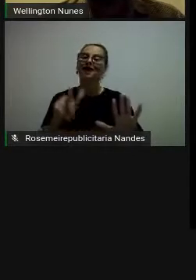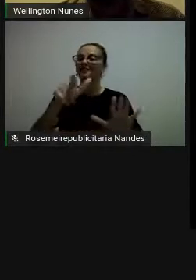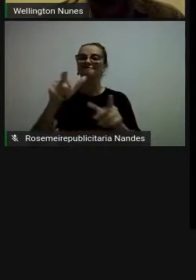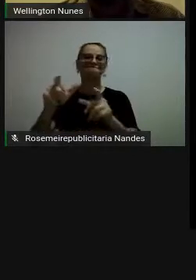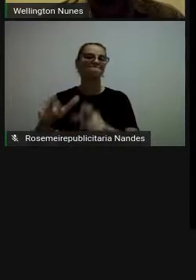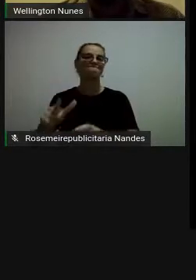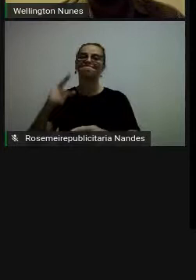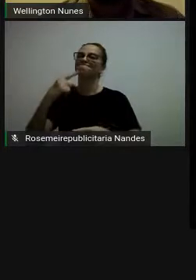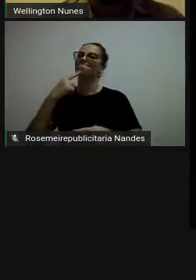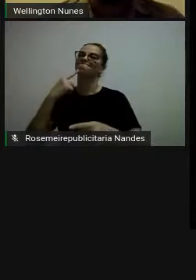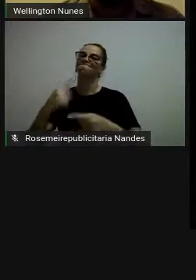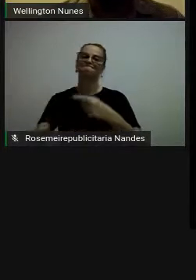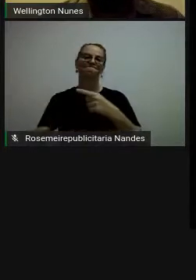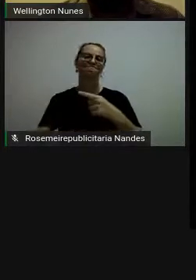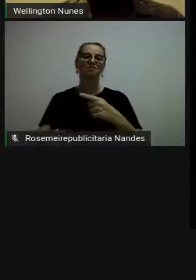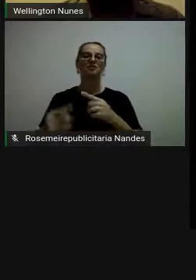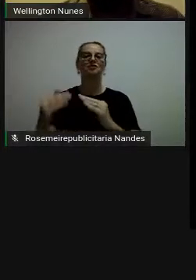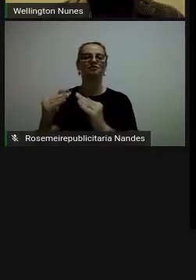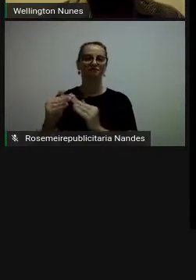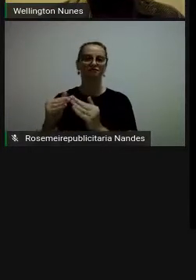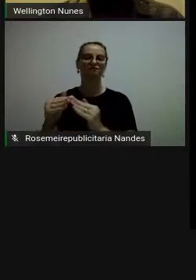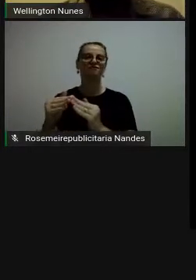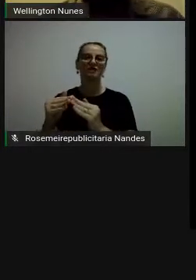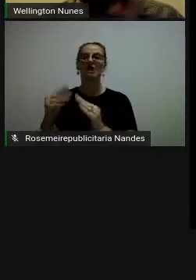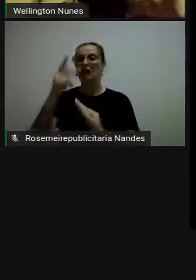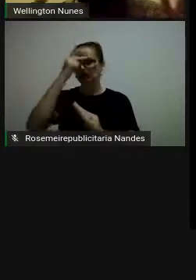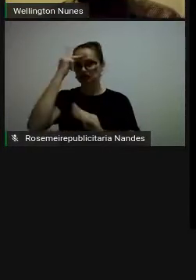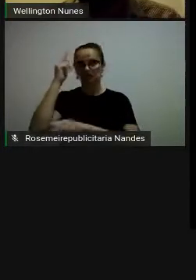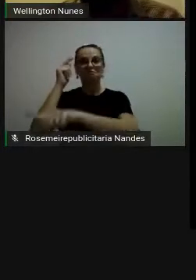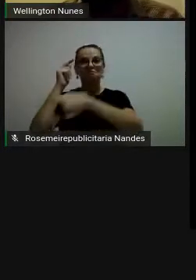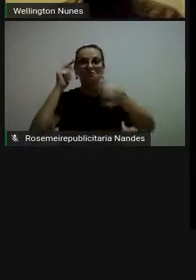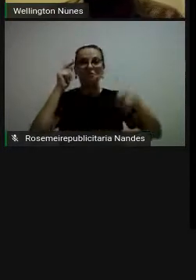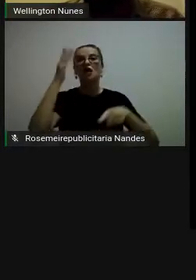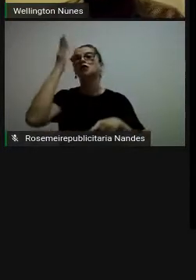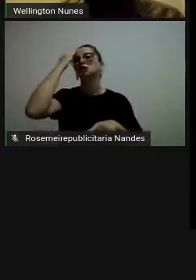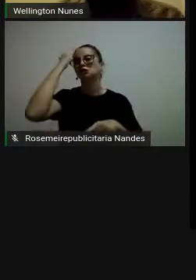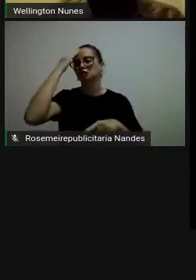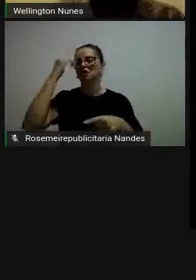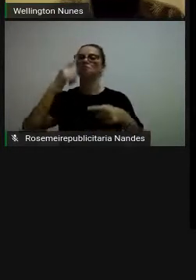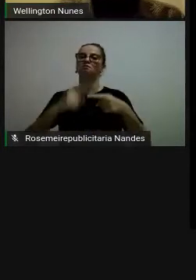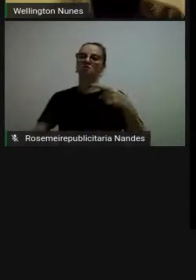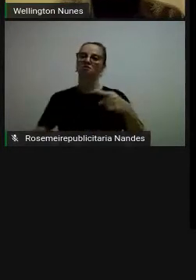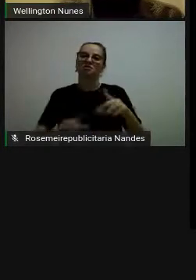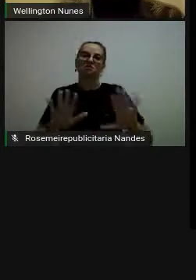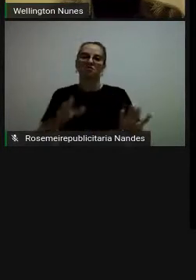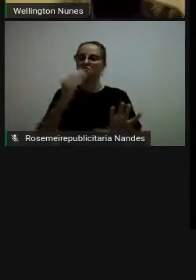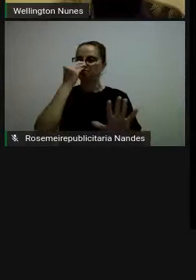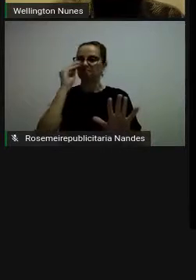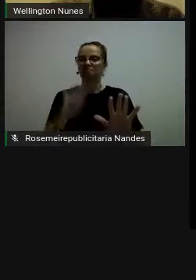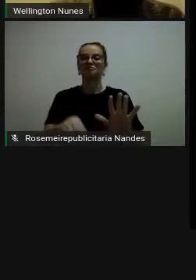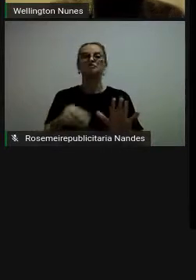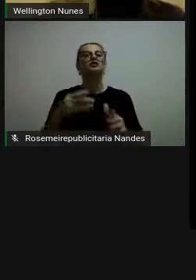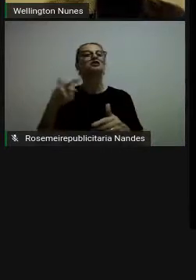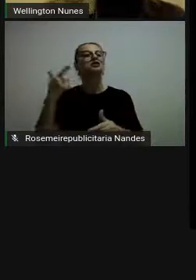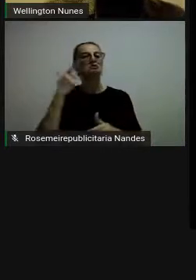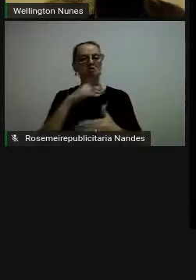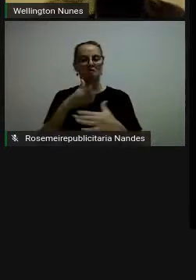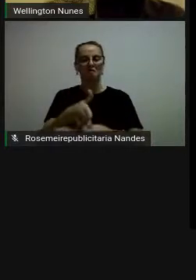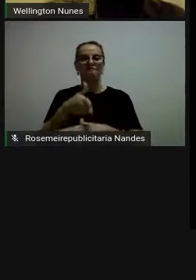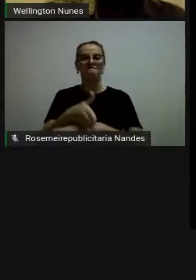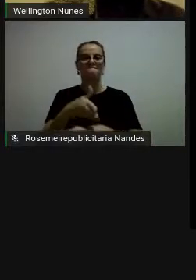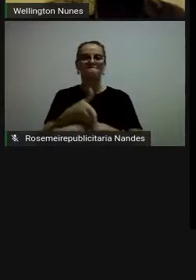certeza eles sabiam que é uma área irregular. Então, essa é uma aplicação ambiental utilizando imagens de satélite, que é a questão